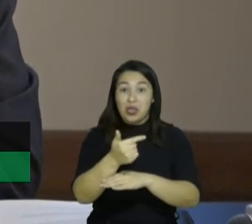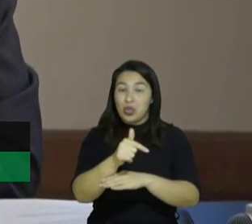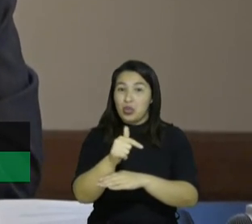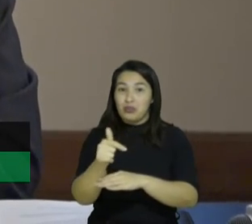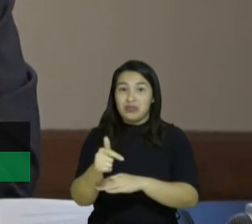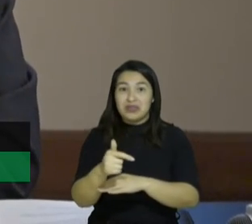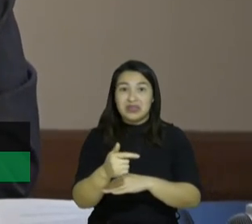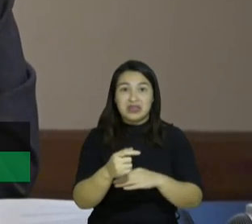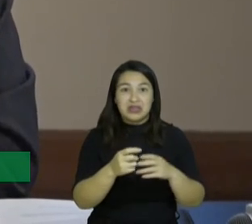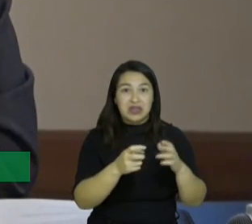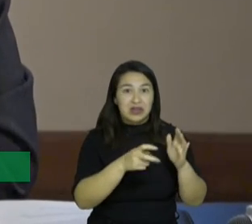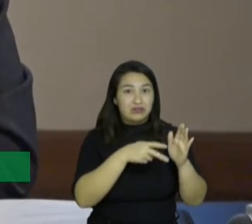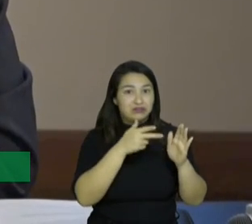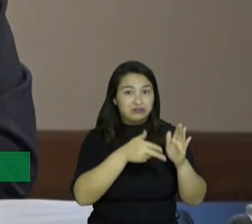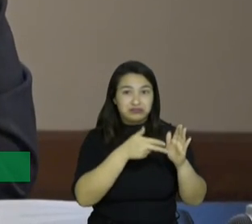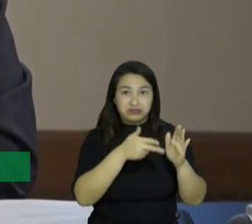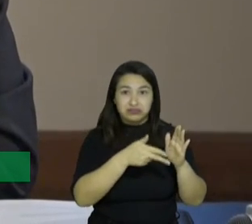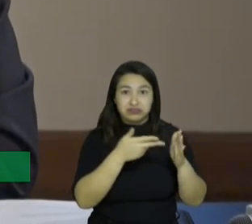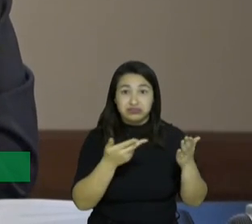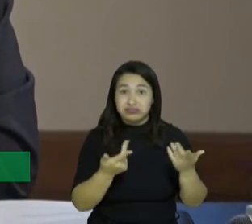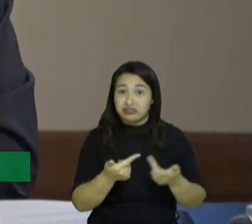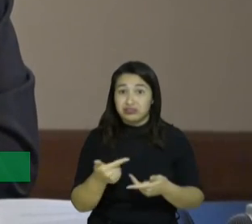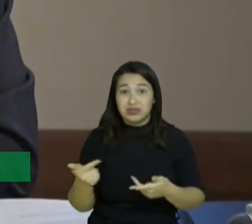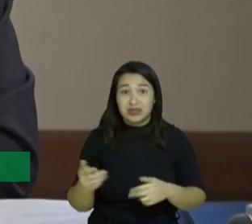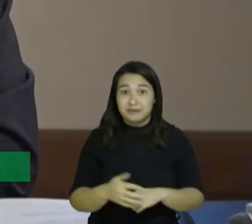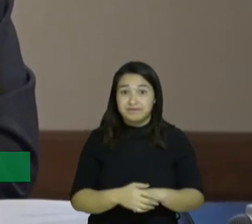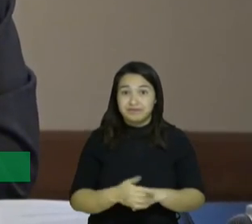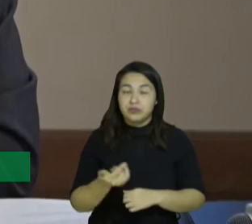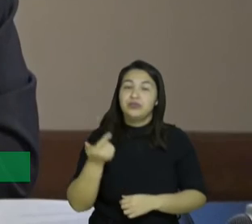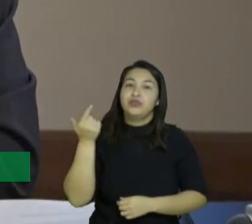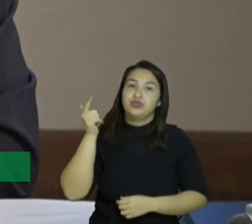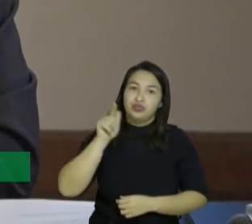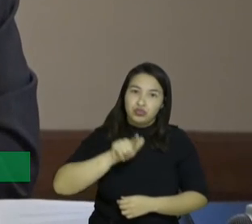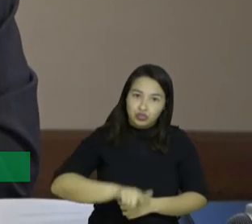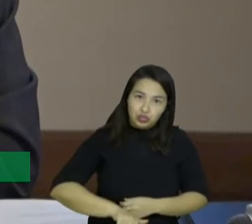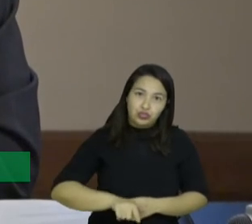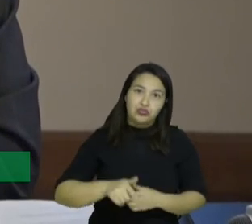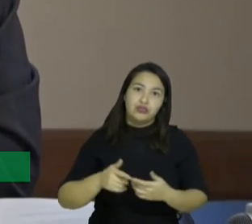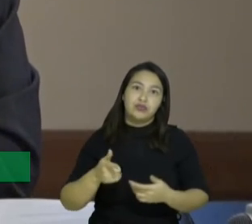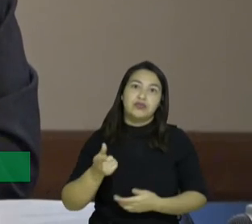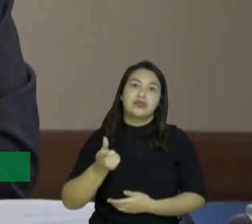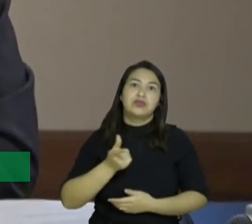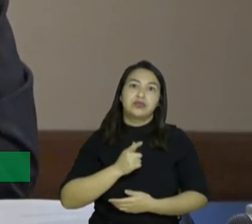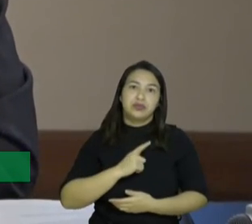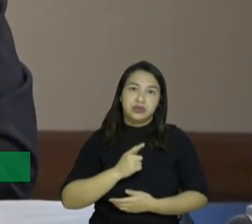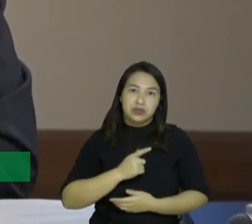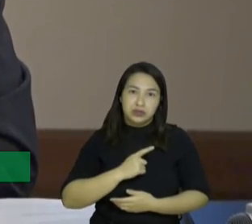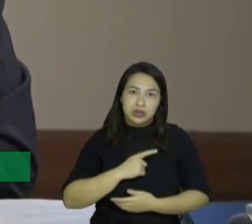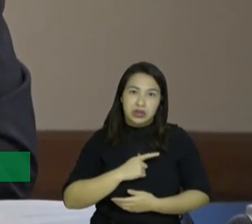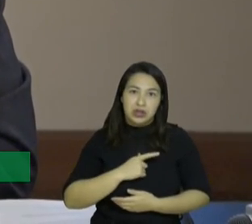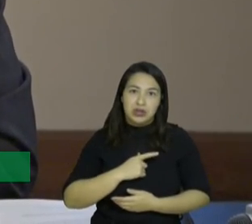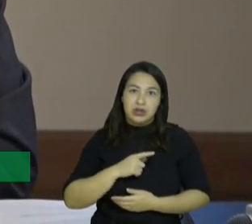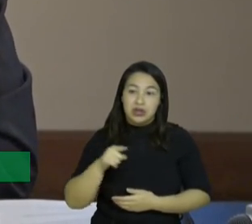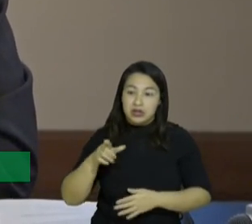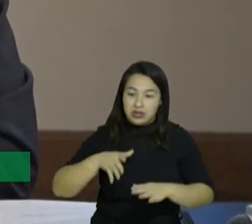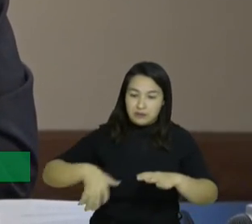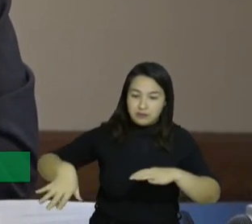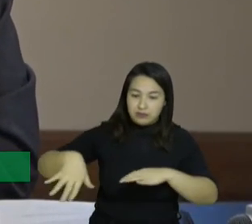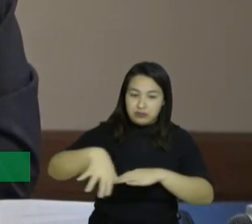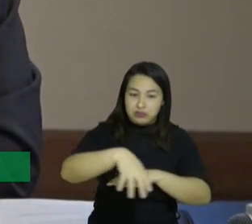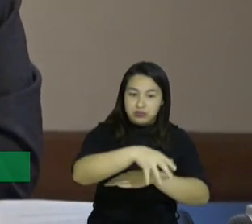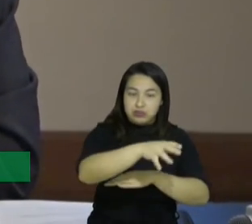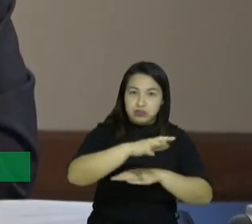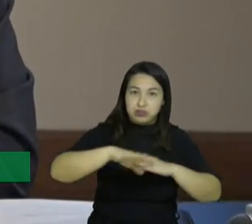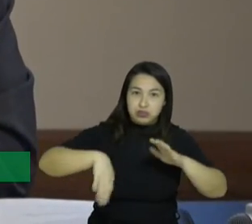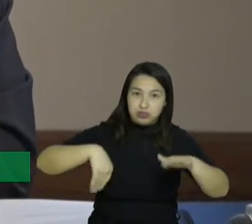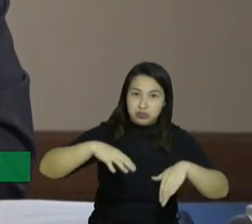eh que nós ficamos de novo à margem Tendo tendo uma uma questão litori extremamente favorável